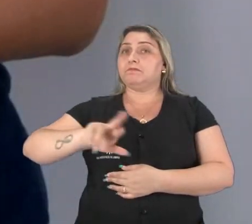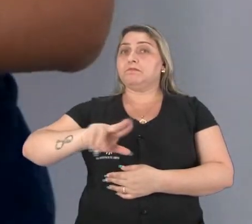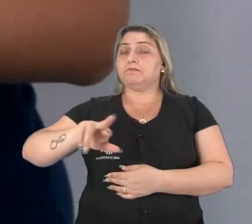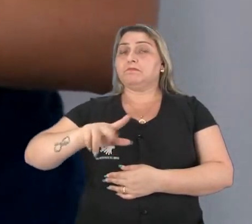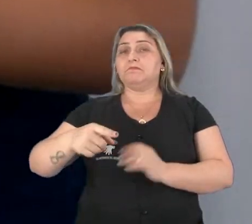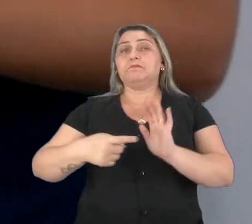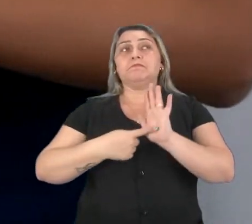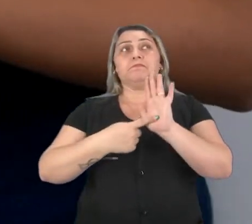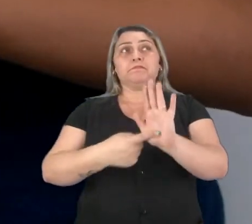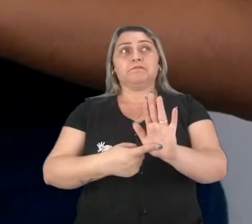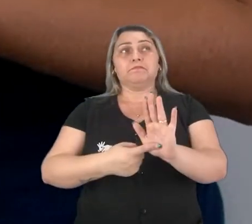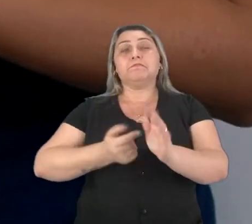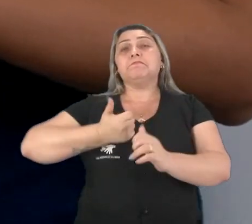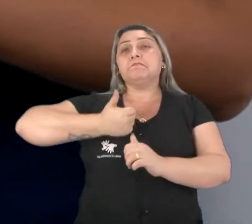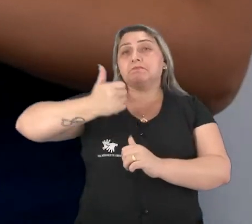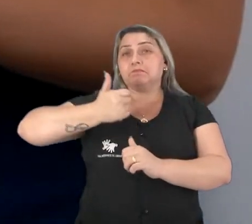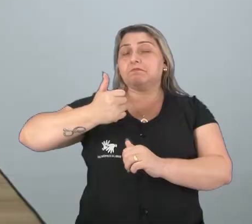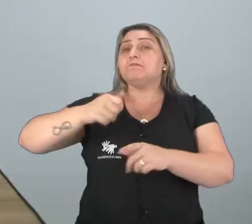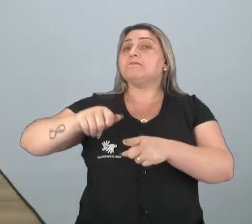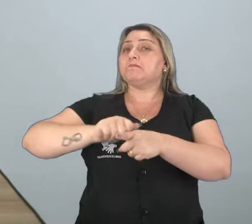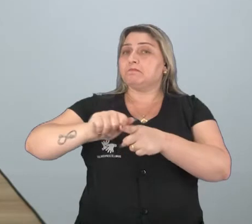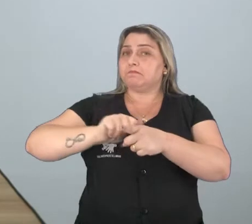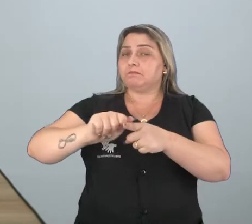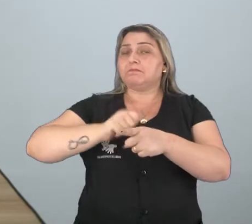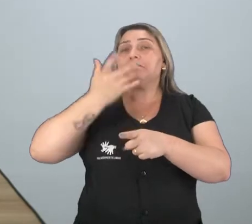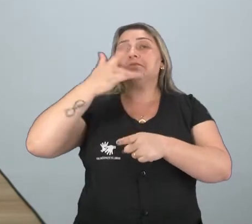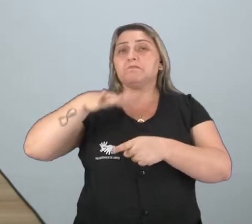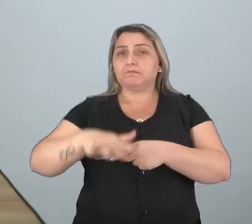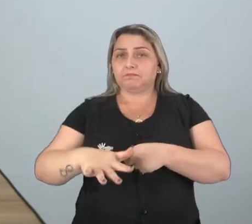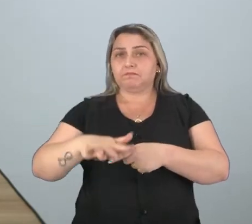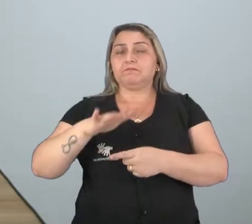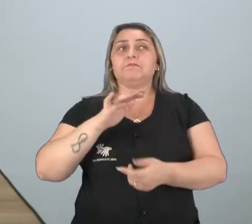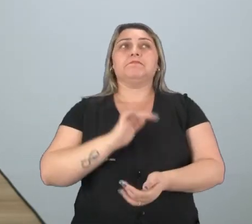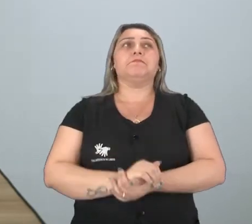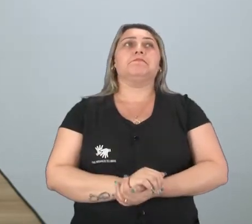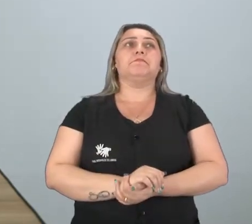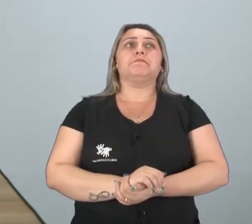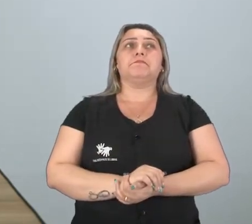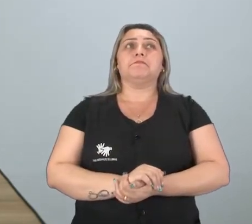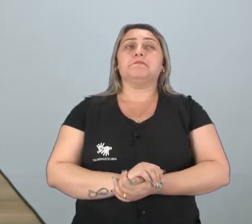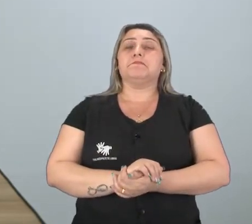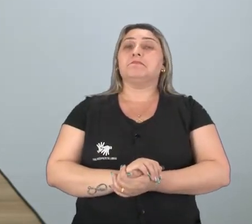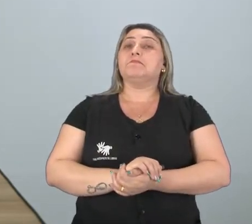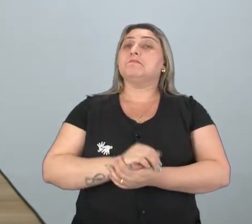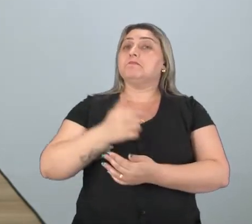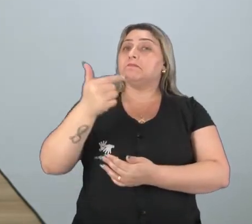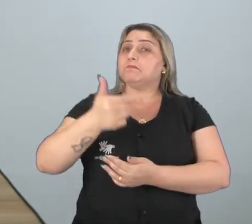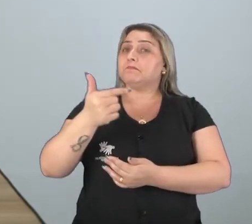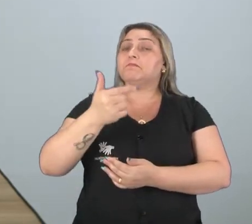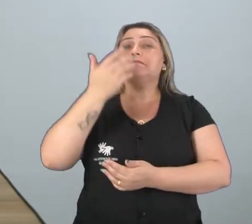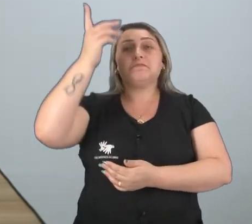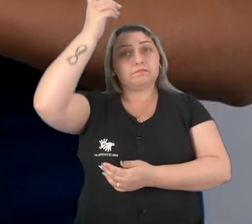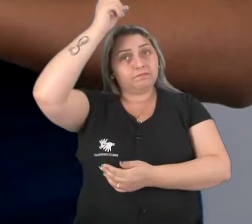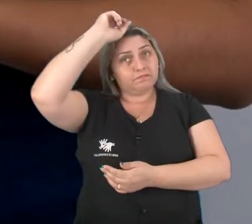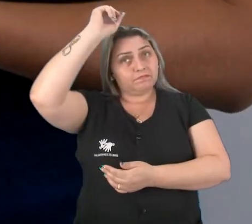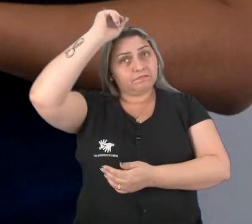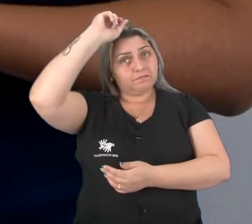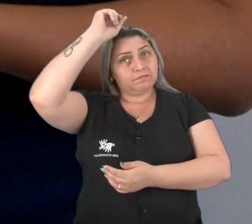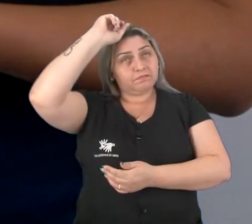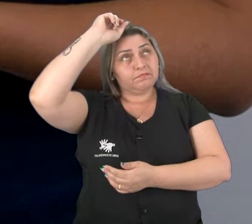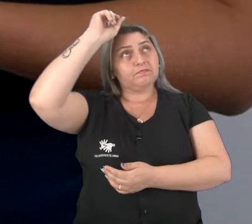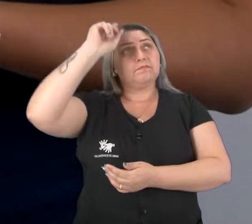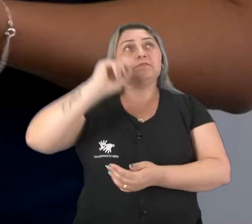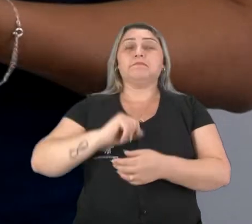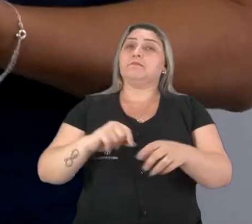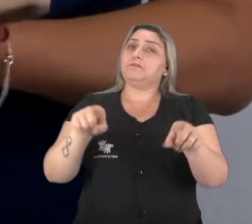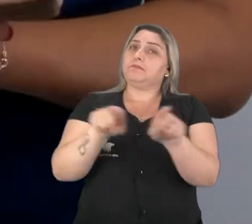aqui que eu mostrei, né, já é do pezinho de uma criança. Esse aqui já é de um adulto.